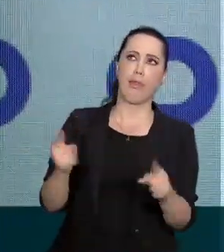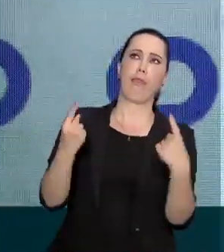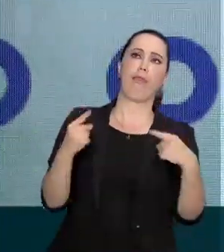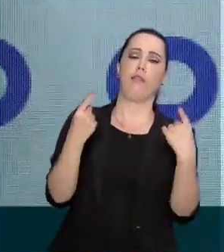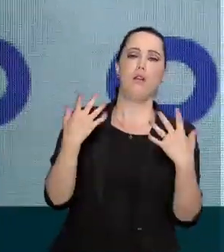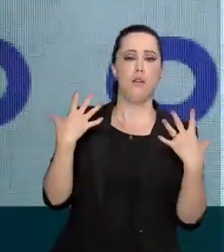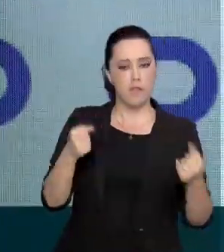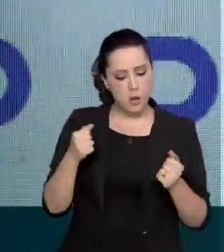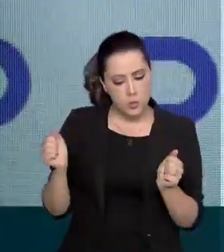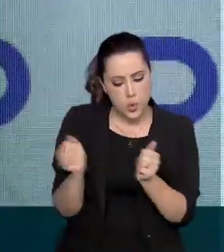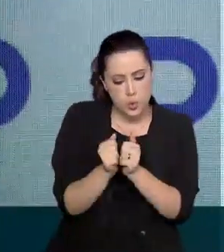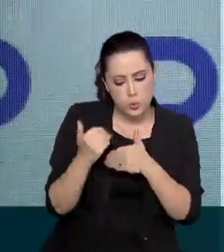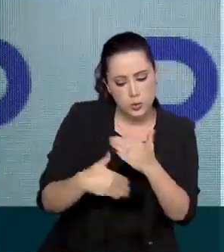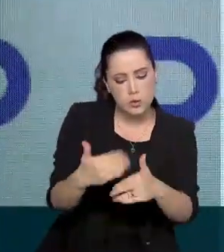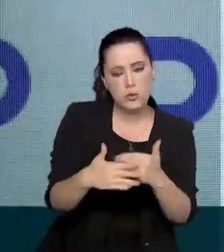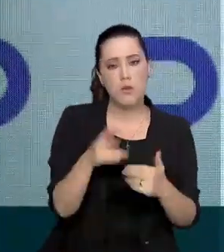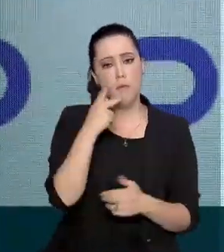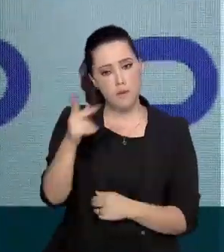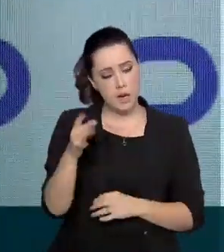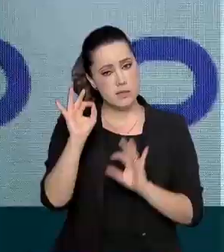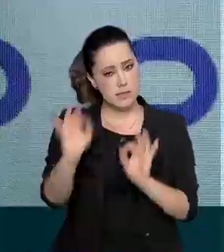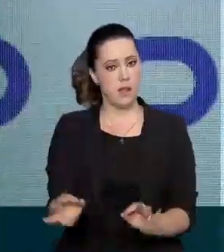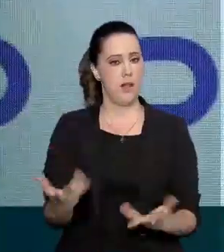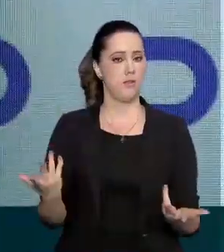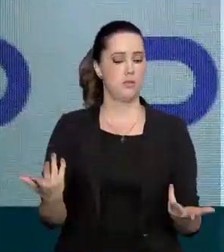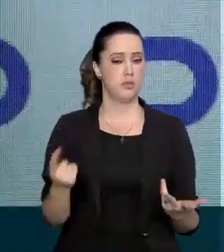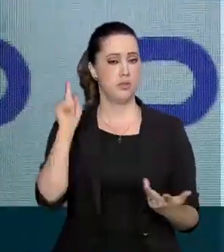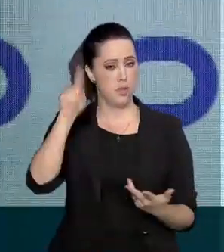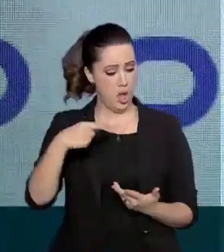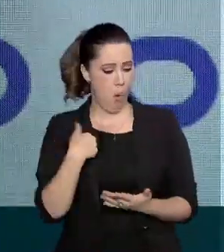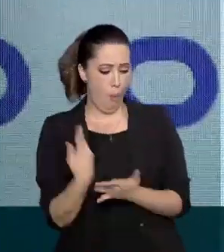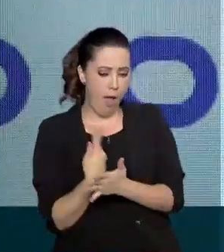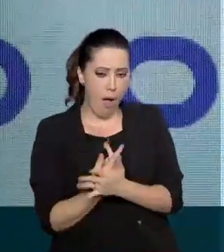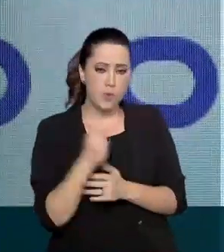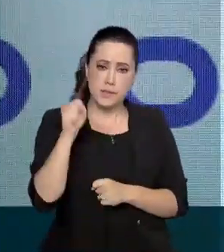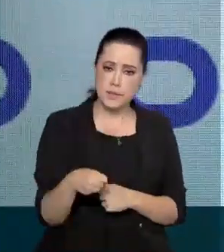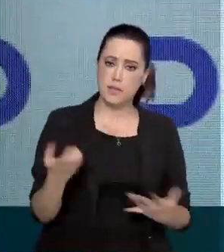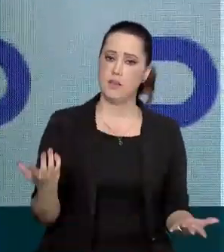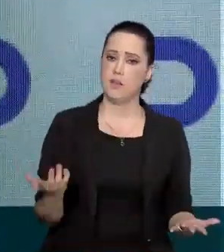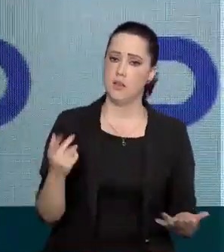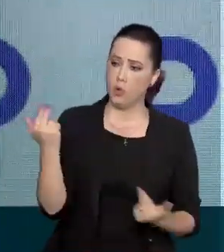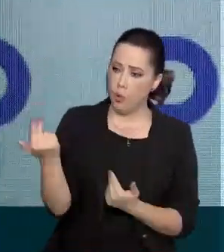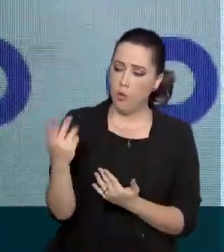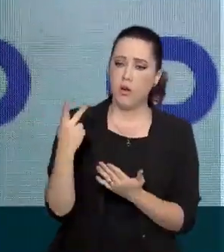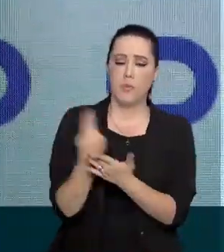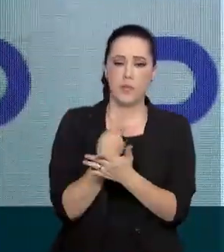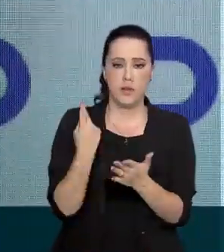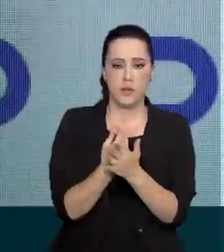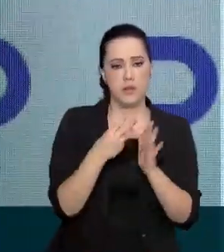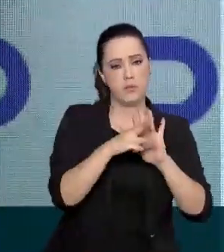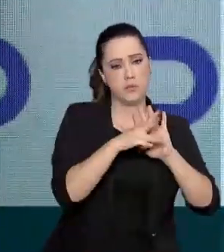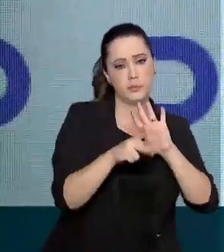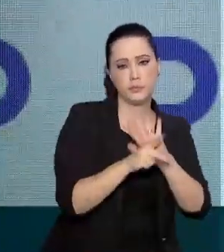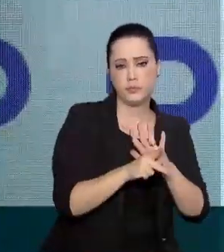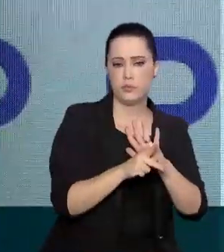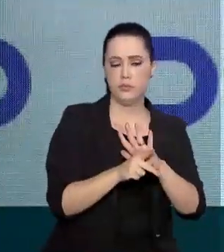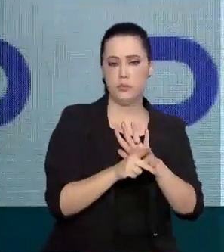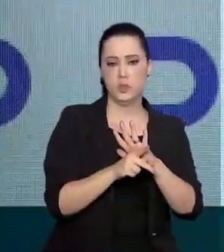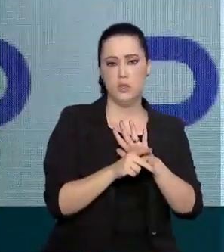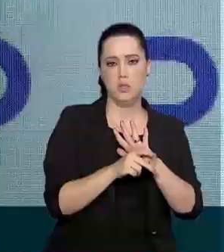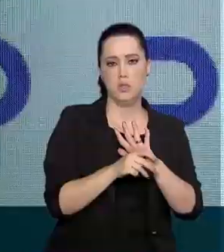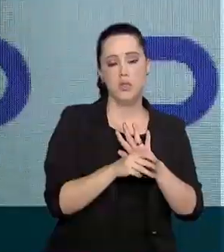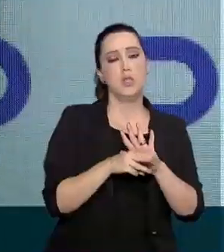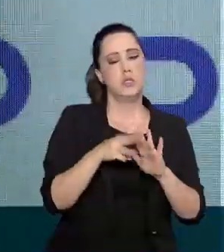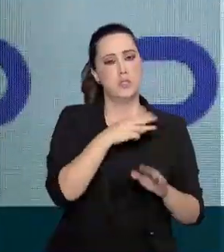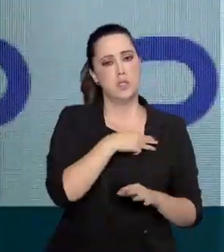em frente, vamos criticar com razão. Erro. Como errei na medida provisória, que o ministro